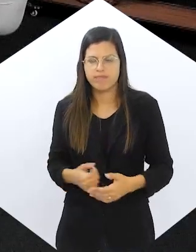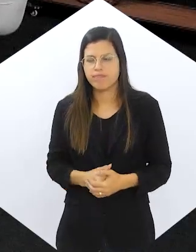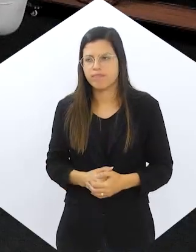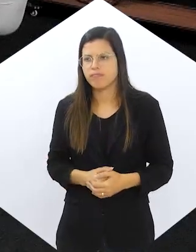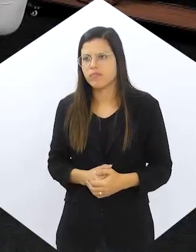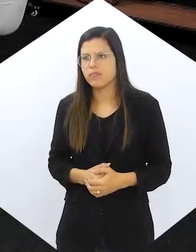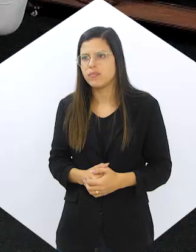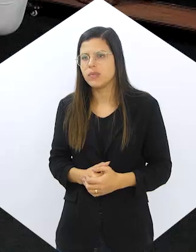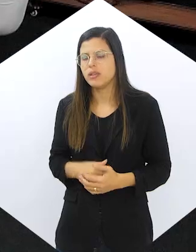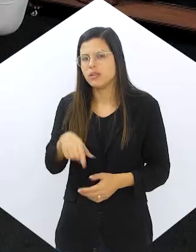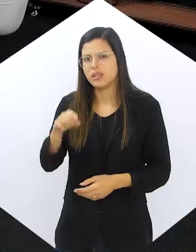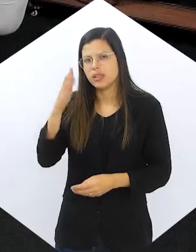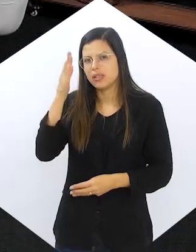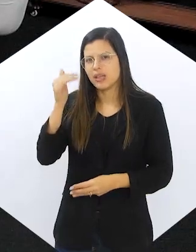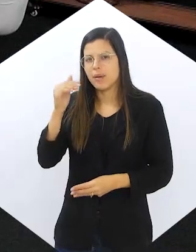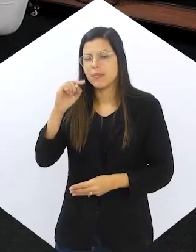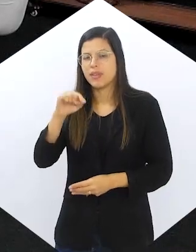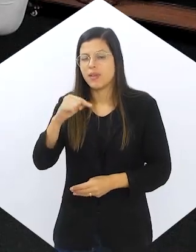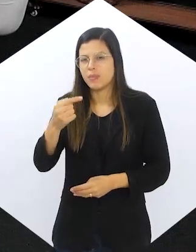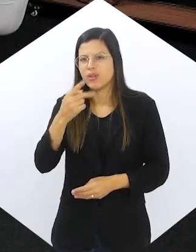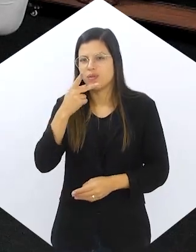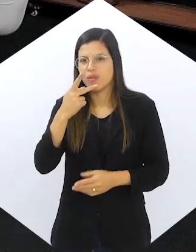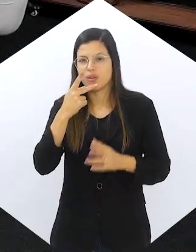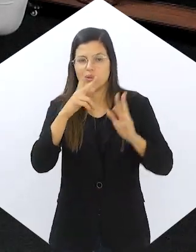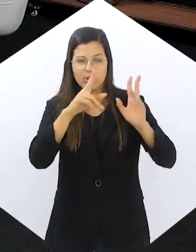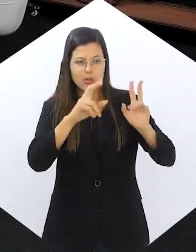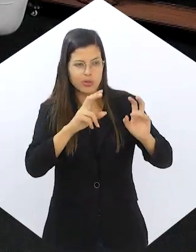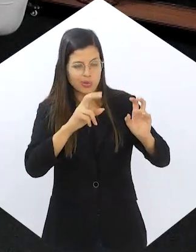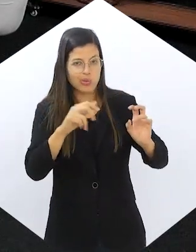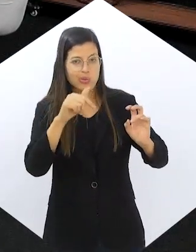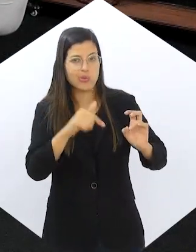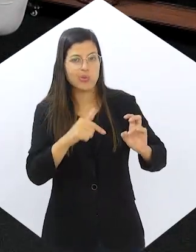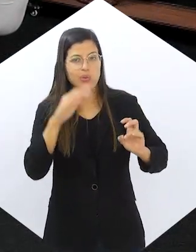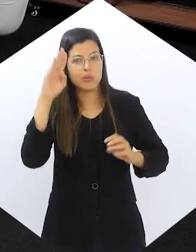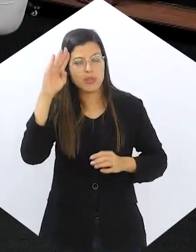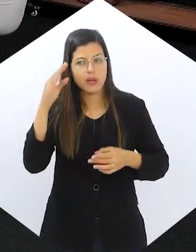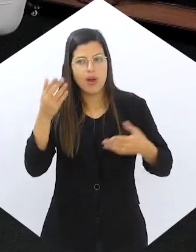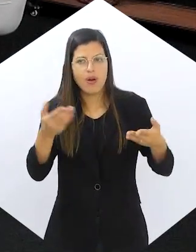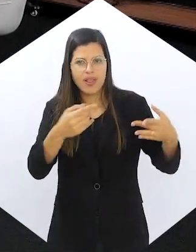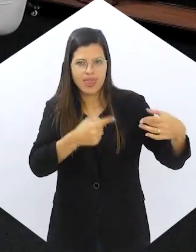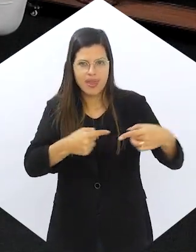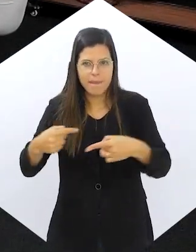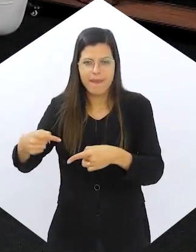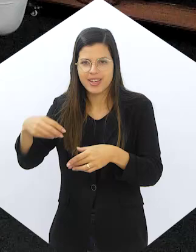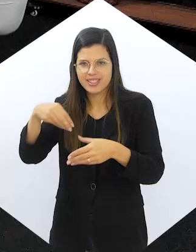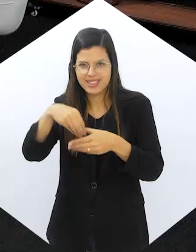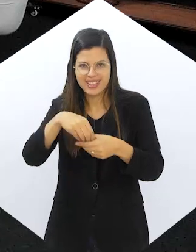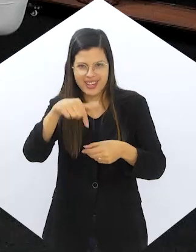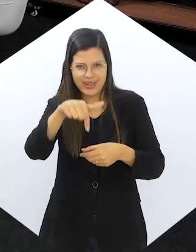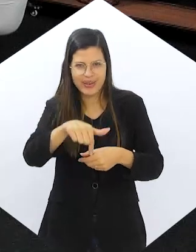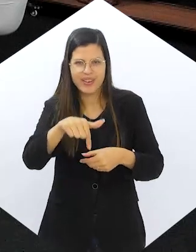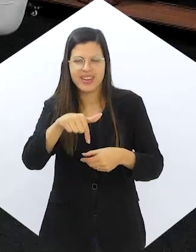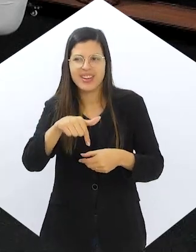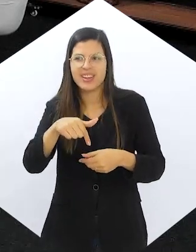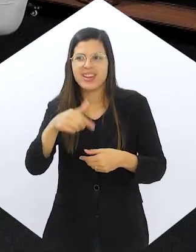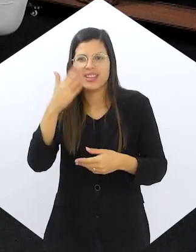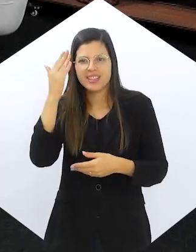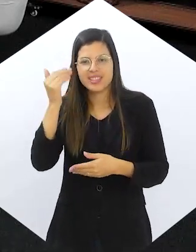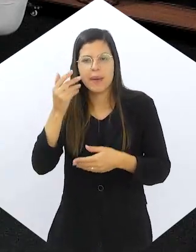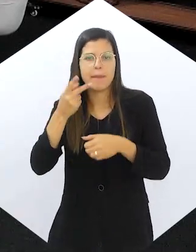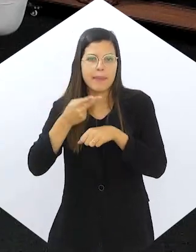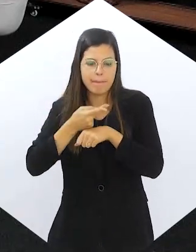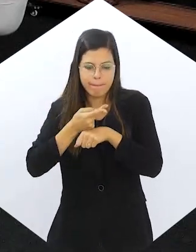focinheira. Agora, você sabe que depois que a gente vai falando mais sobre o assunto, principalmente agora um debate com o cachorro dentro do estúdio, você sabe que a procura vai